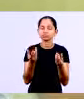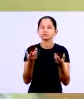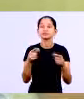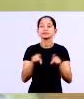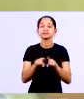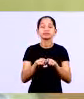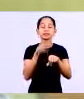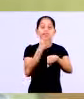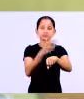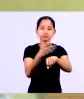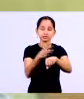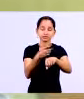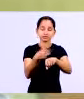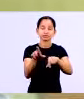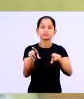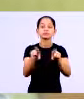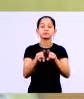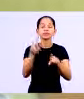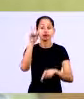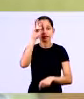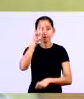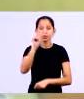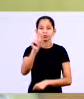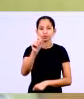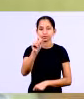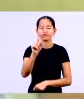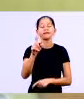o exercício, professora Tayane, é bom lembrar que